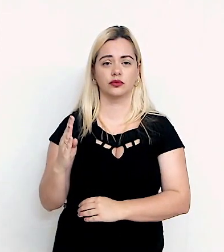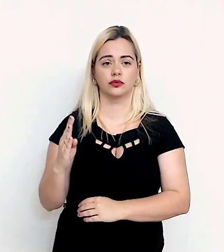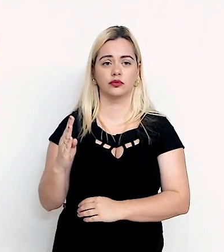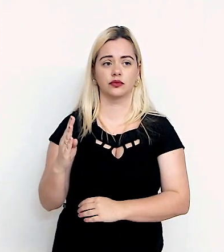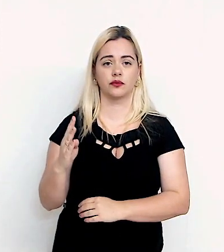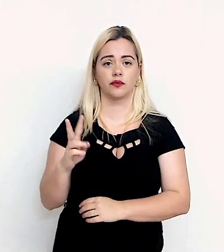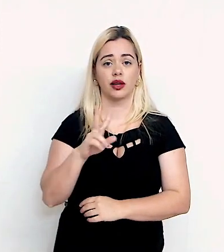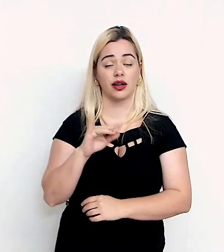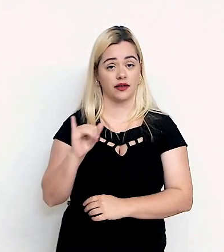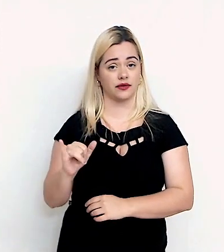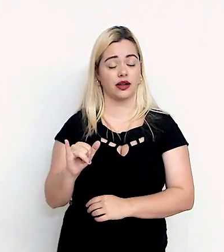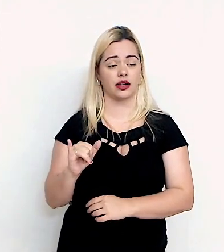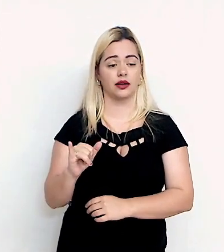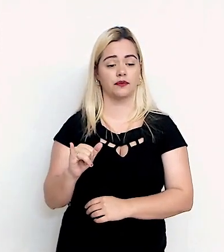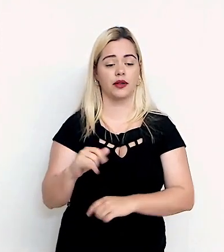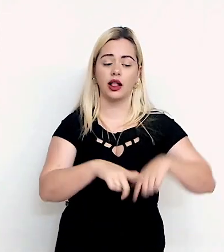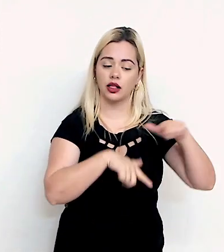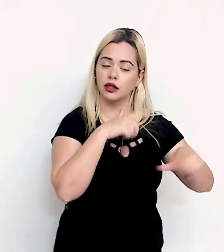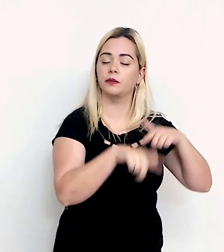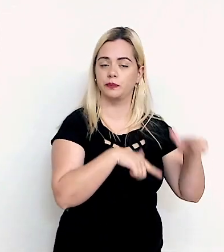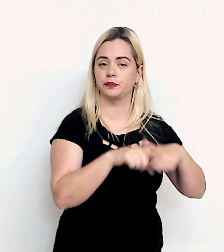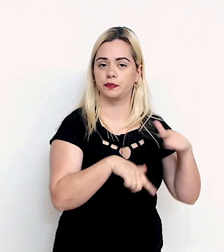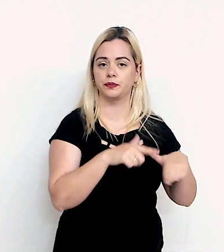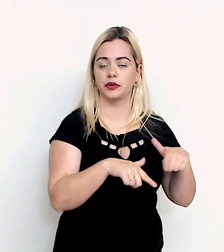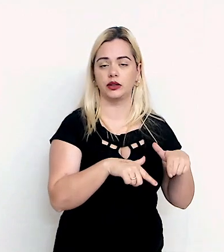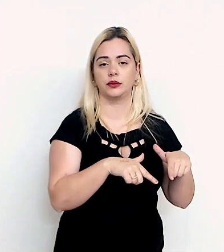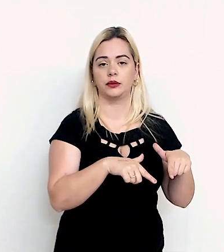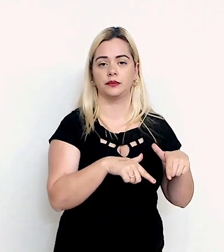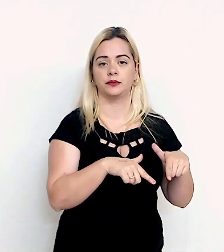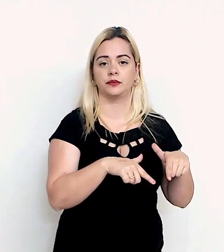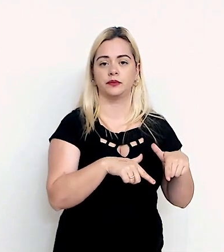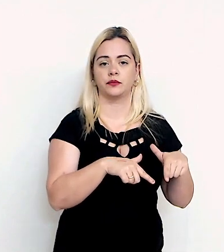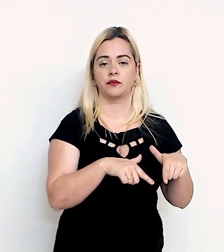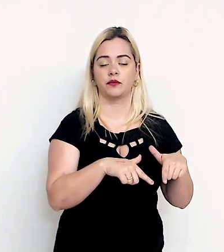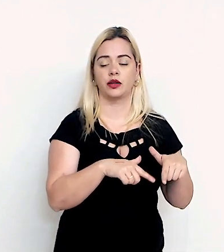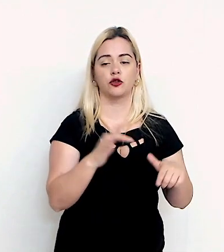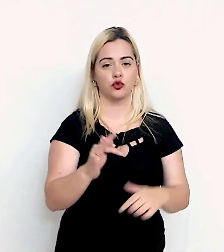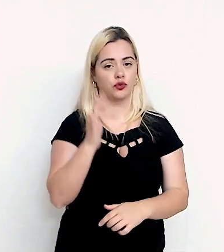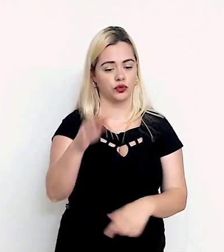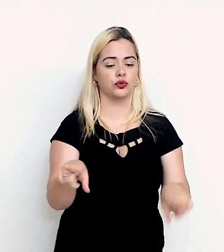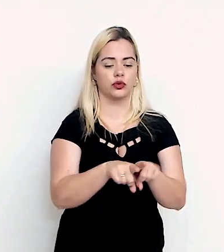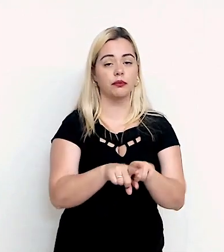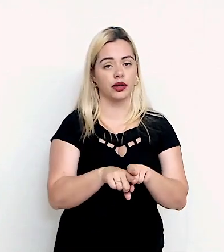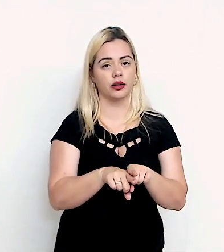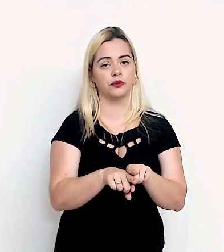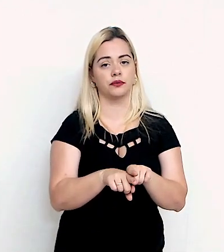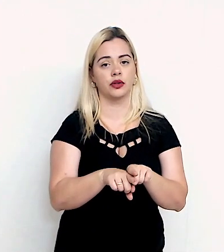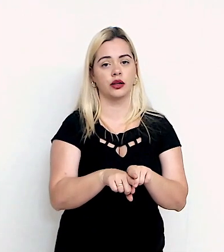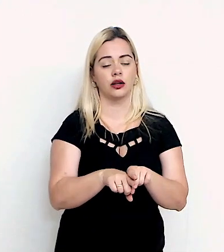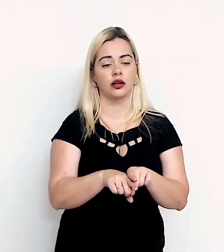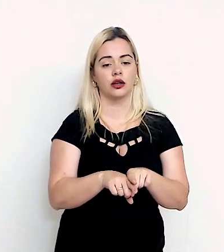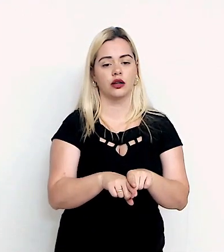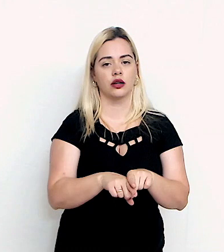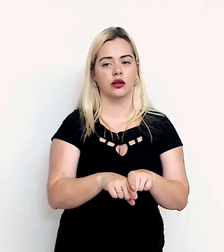vai participar temos participado e participará este ano também de